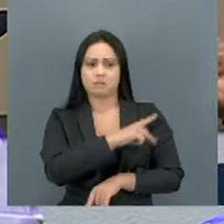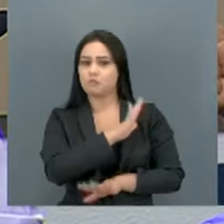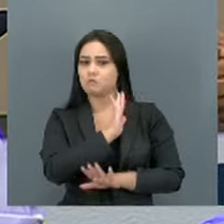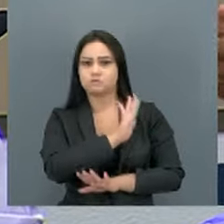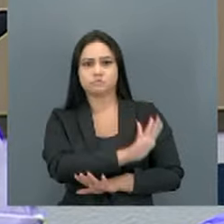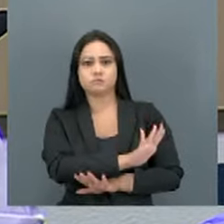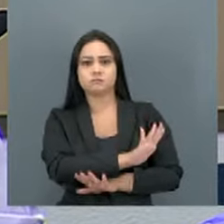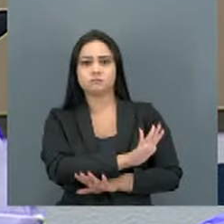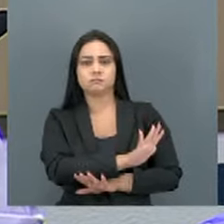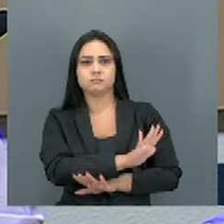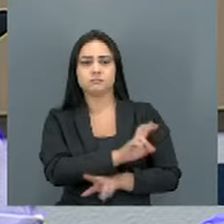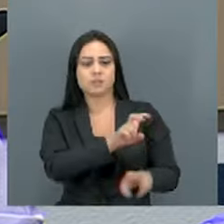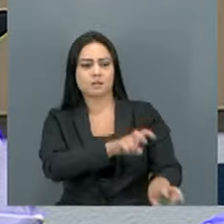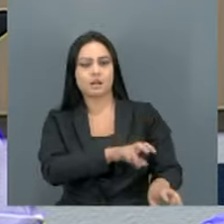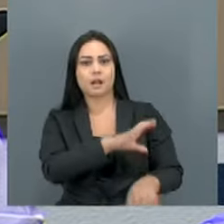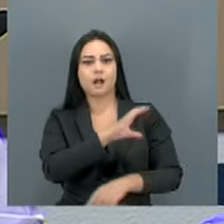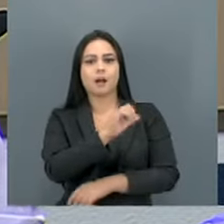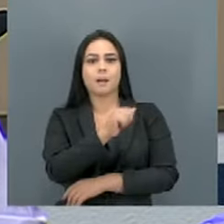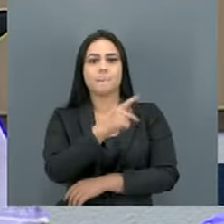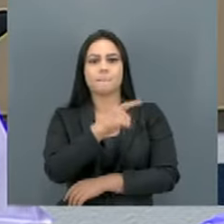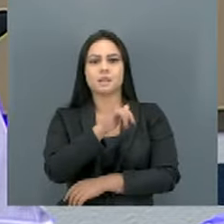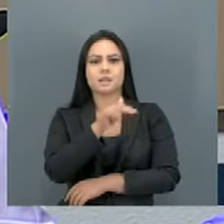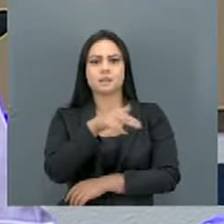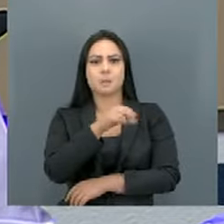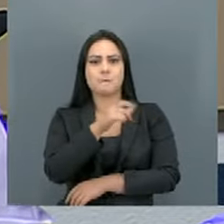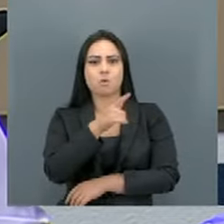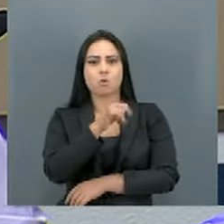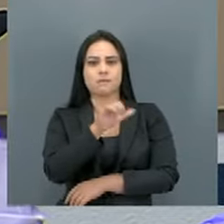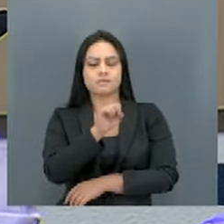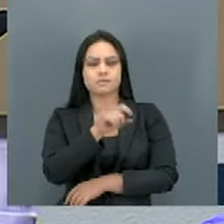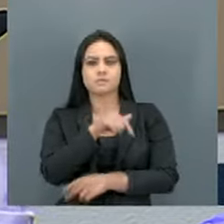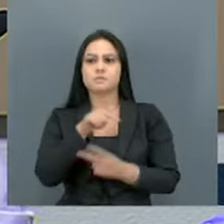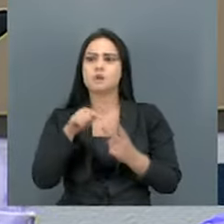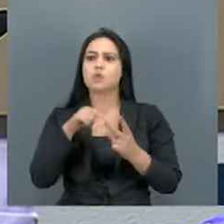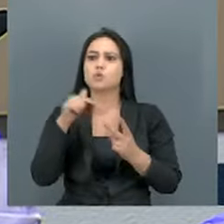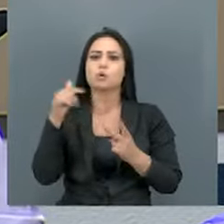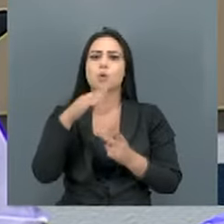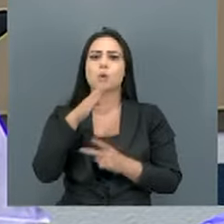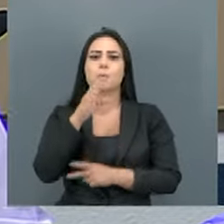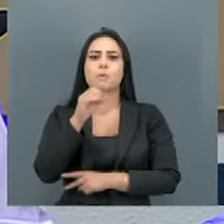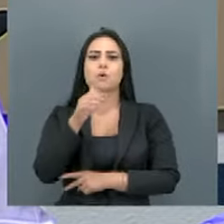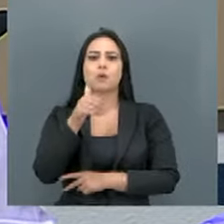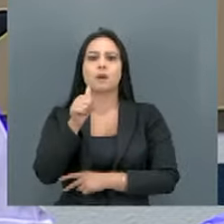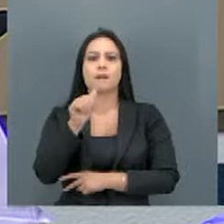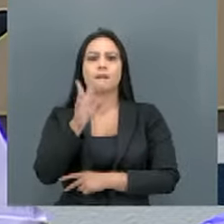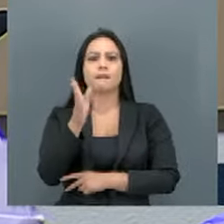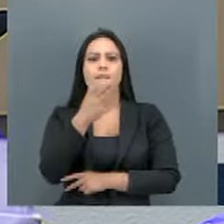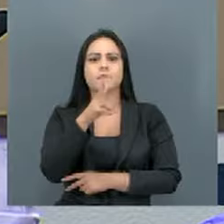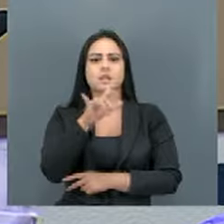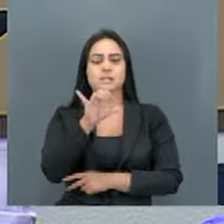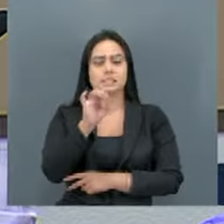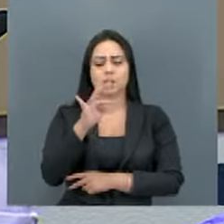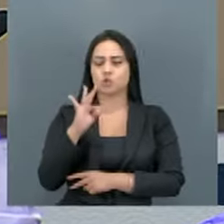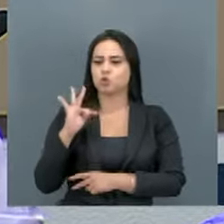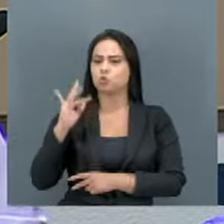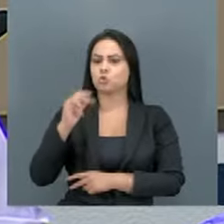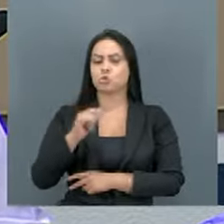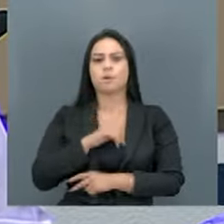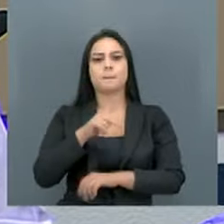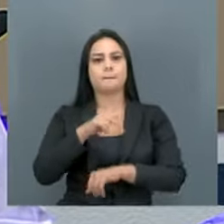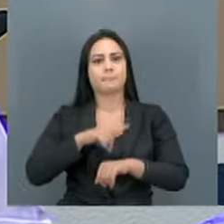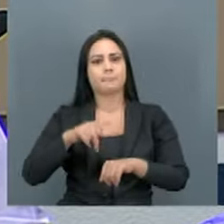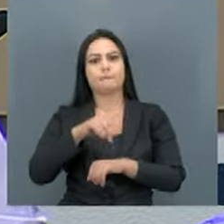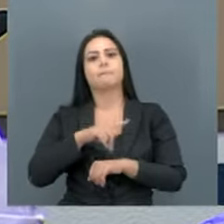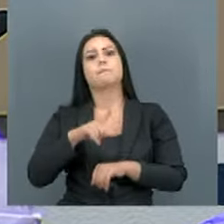na Campinápolis. E também na Alto Boa Vista. Chavantes são todos do Vale do